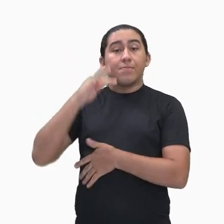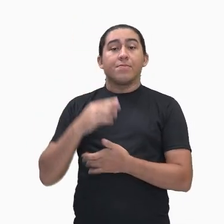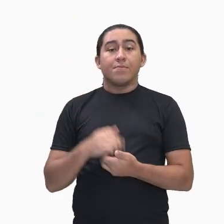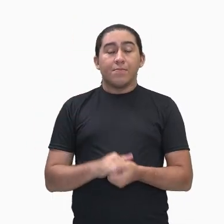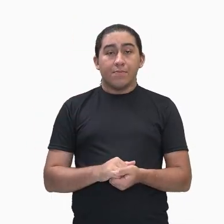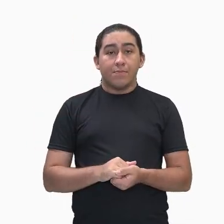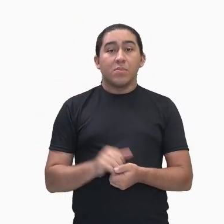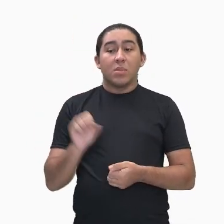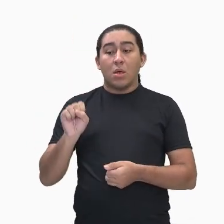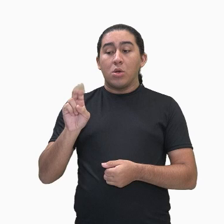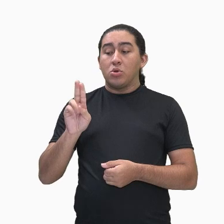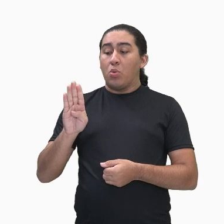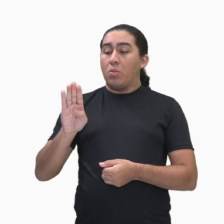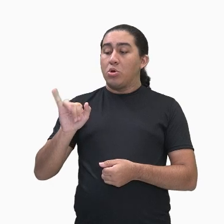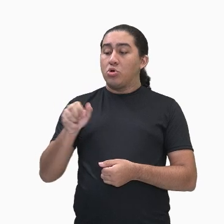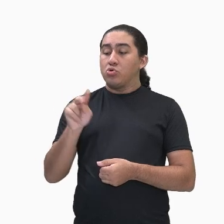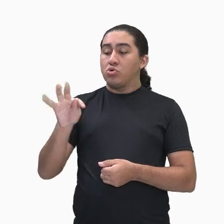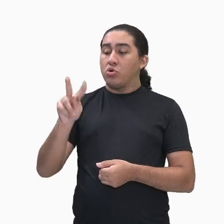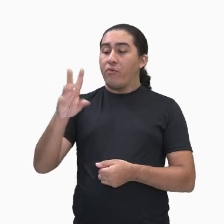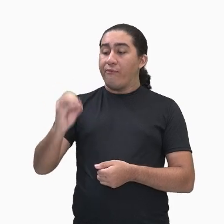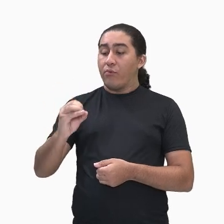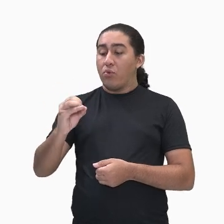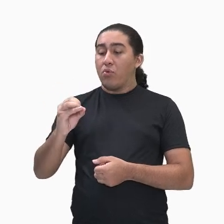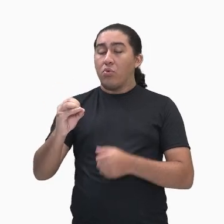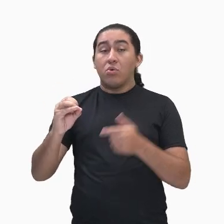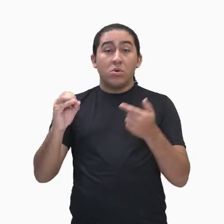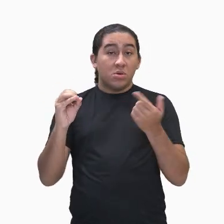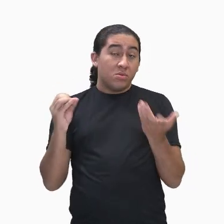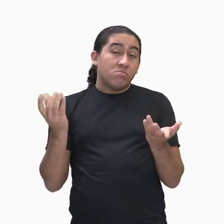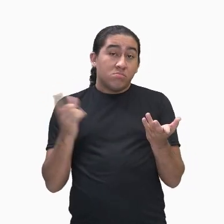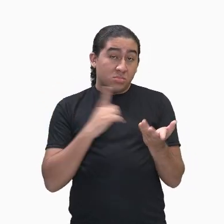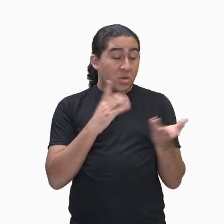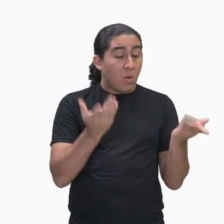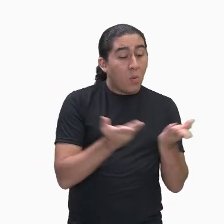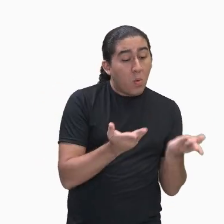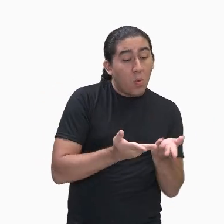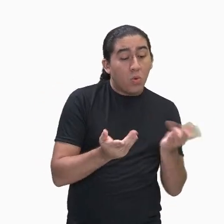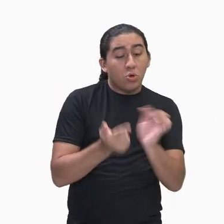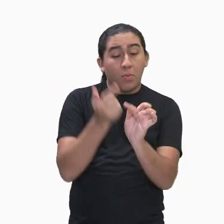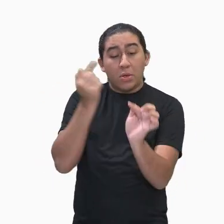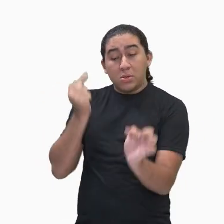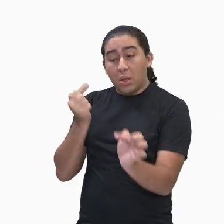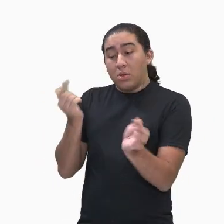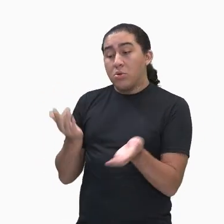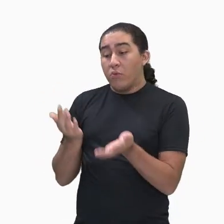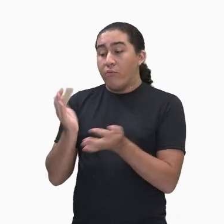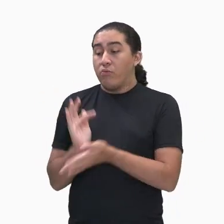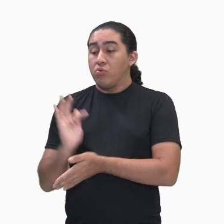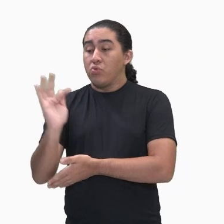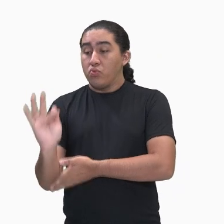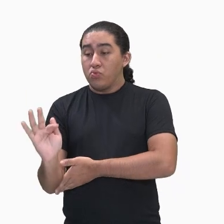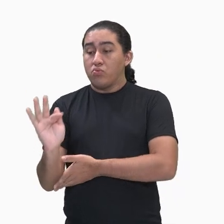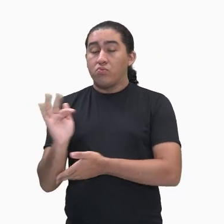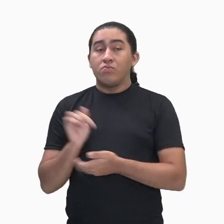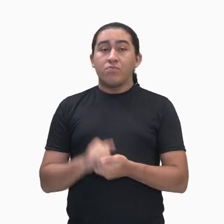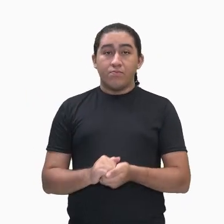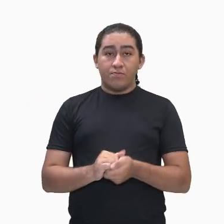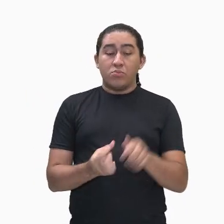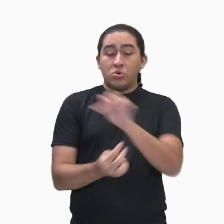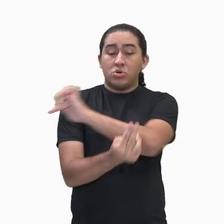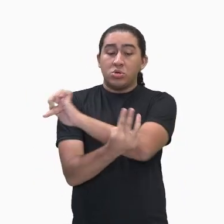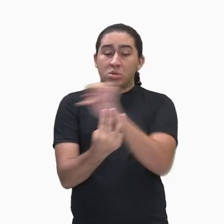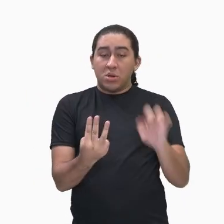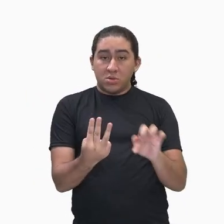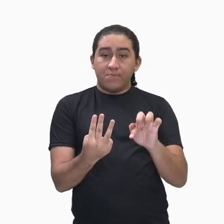passa essa ideia. Então, tem presente, tem o pretérito e tem o futuro. Se